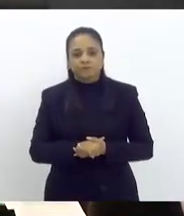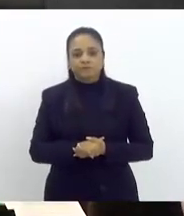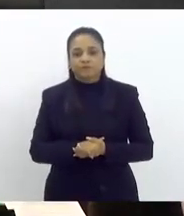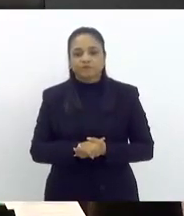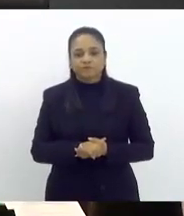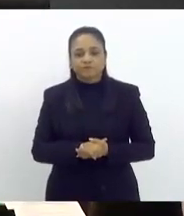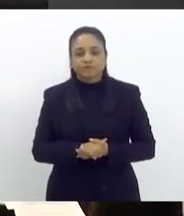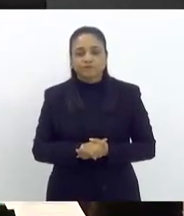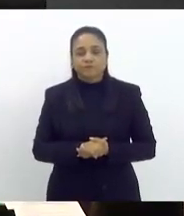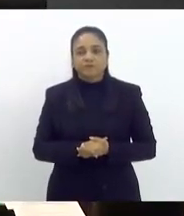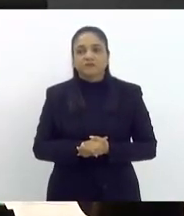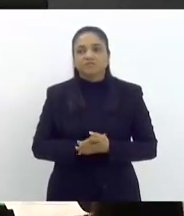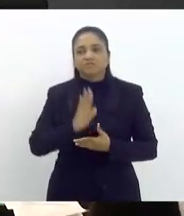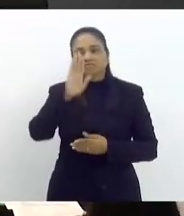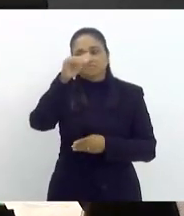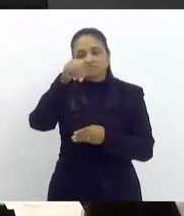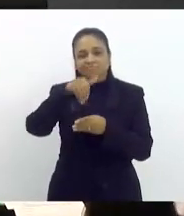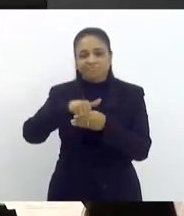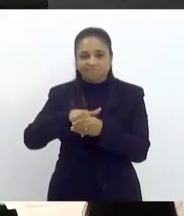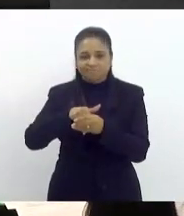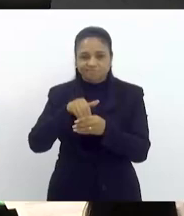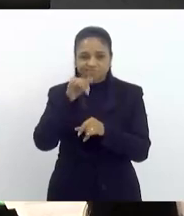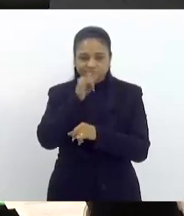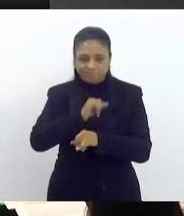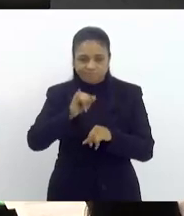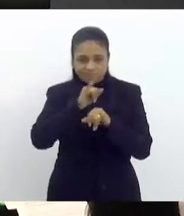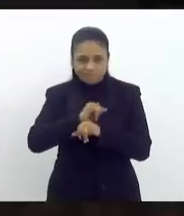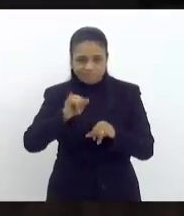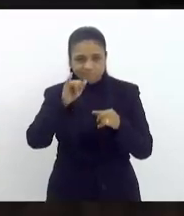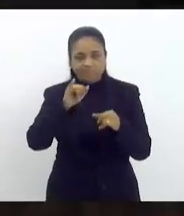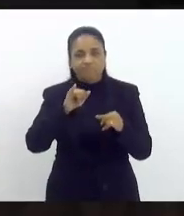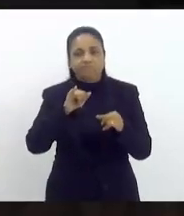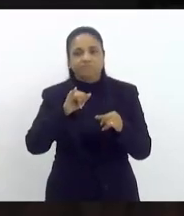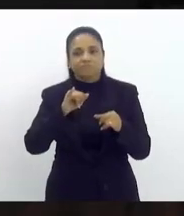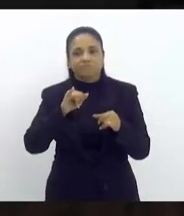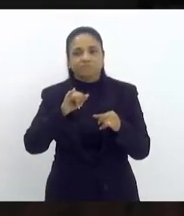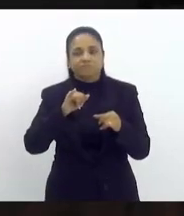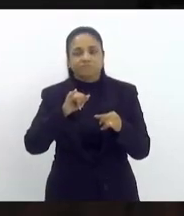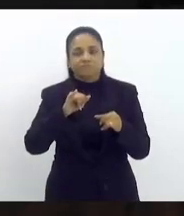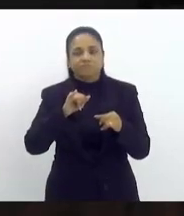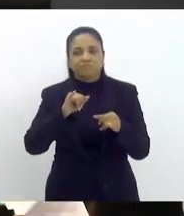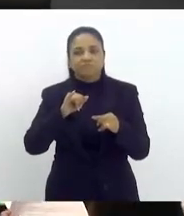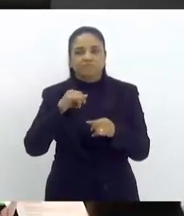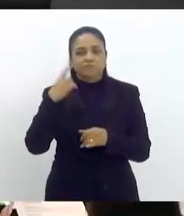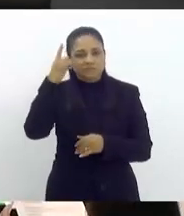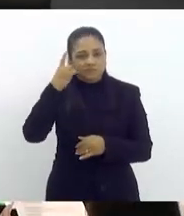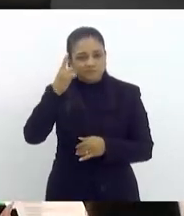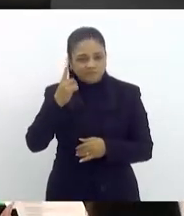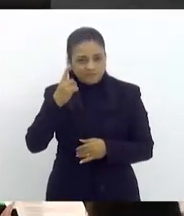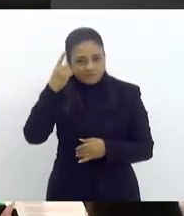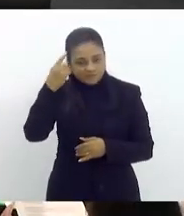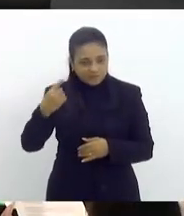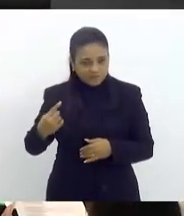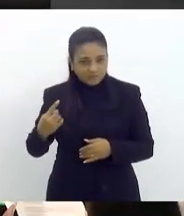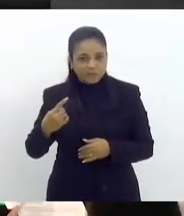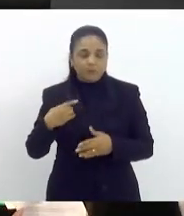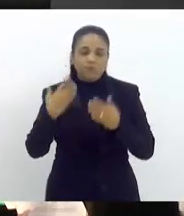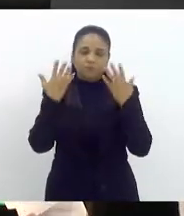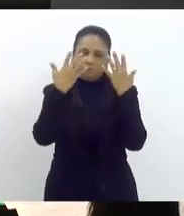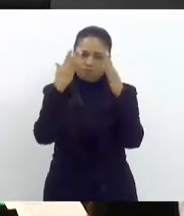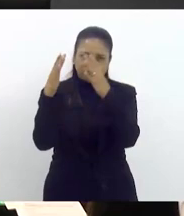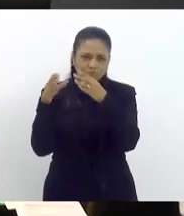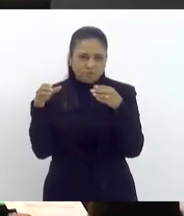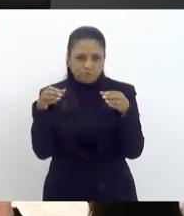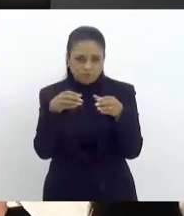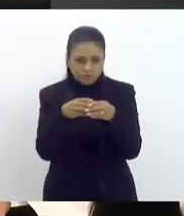declaração de voto presidente vai a autógrafo para declaração de voto deputada Dani Balbi queria parabenizar o conjunto